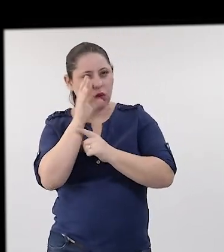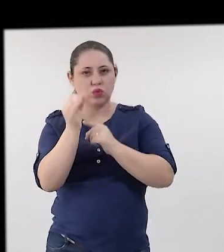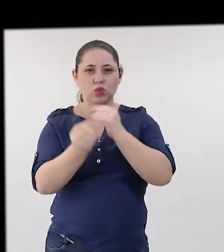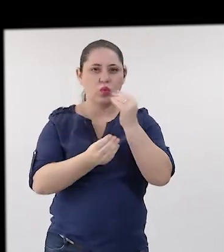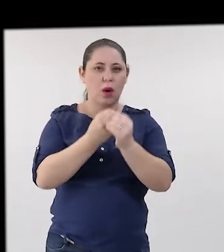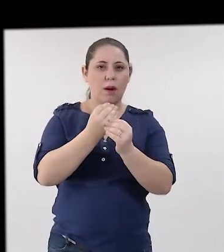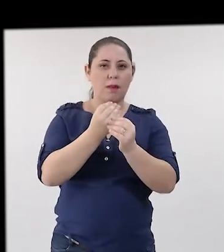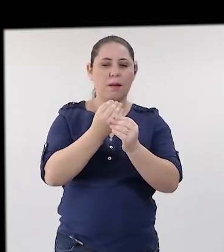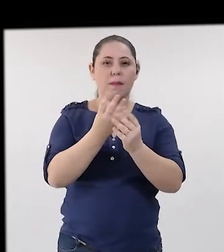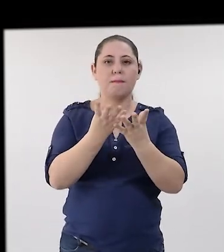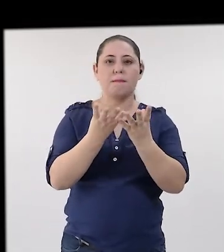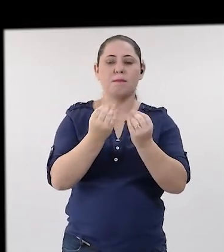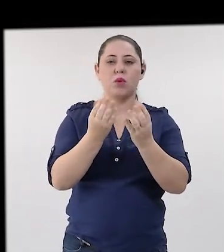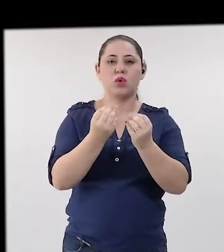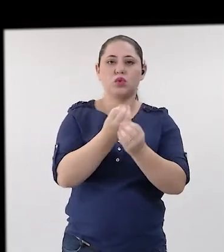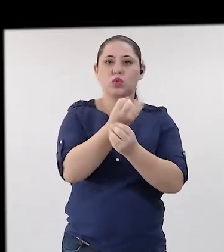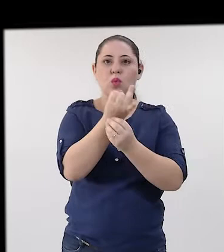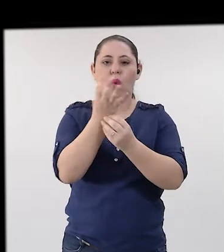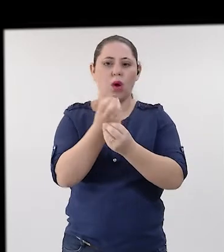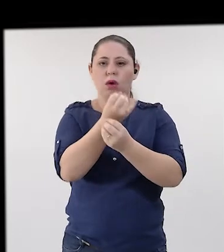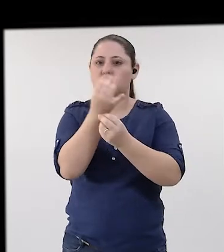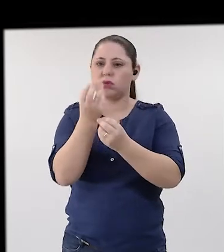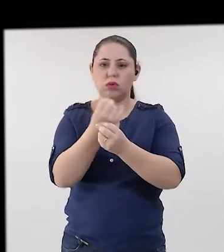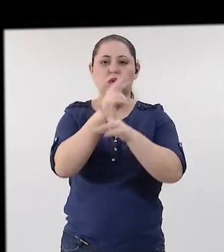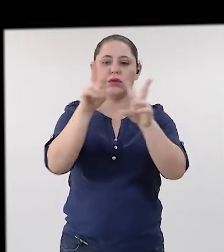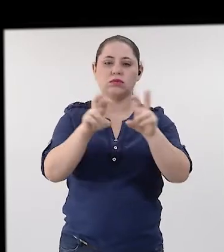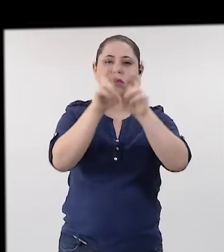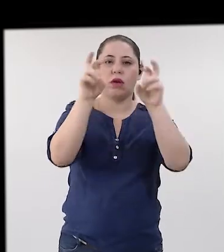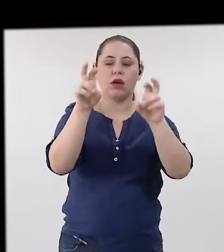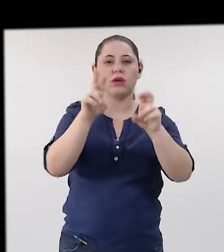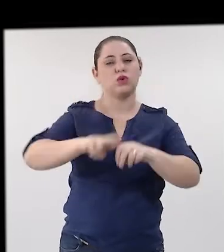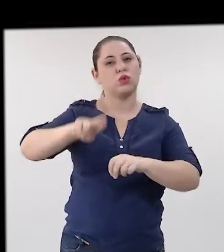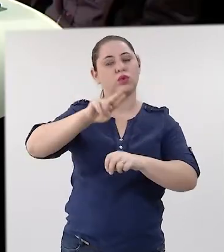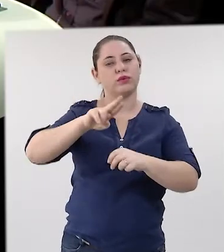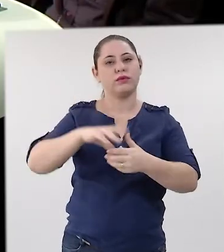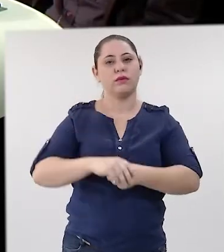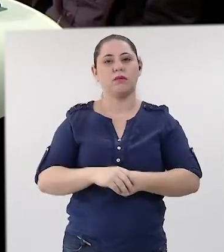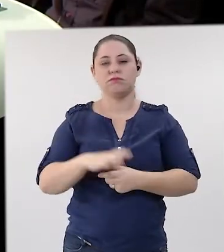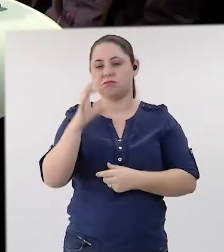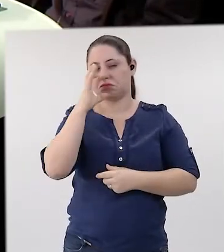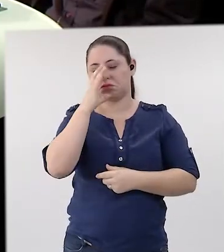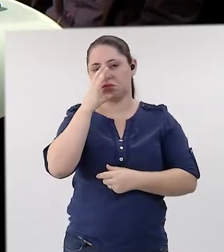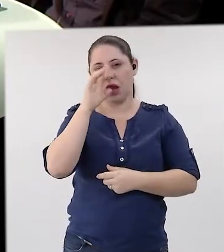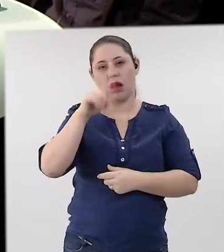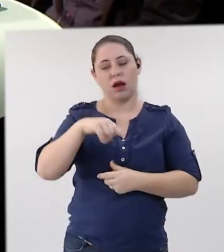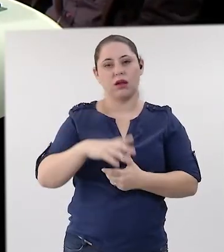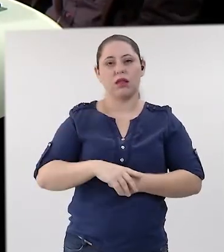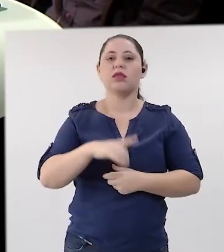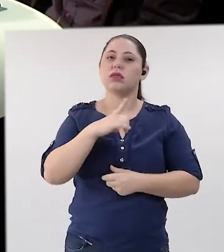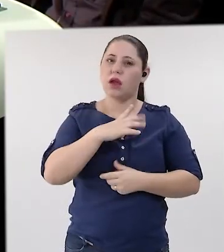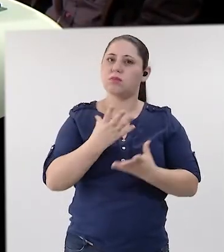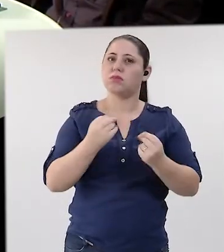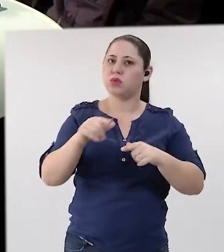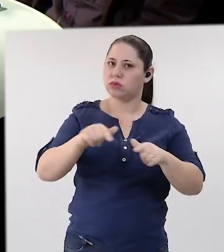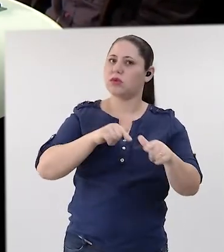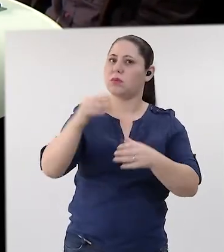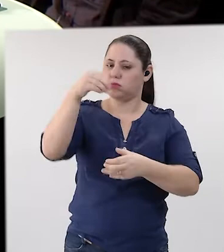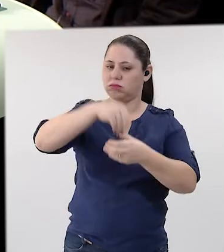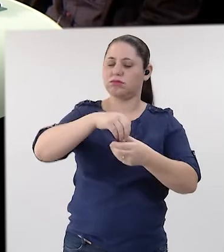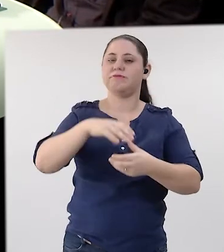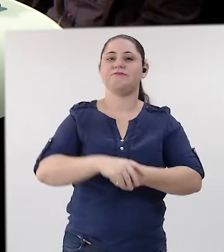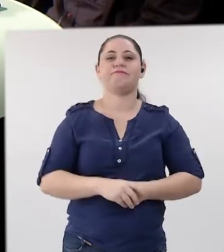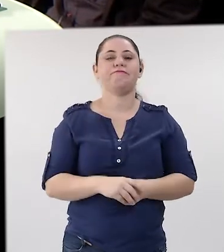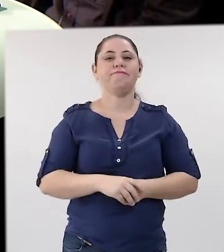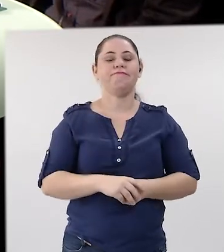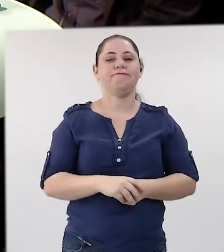observar, é muitas linhas de código que geram um resultado assim mínimo, quando a gente para observar. Então, tem muito trabalho